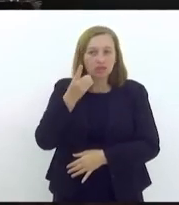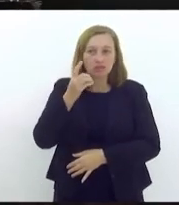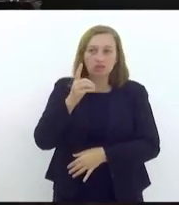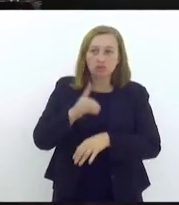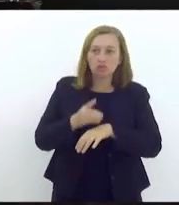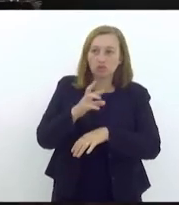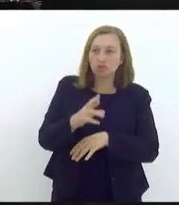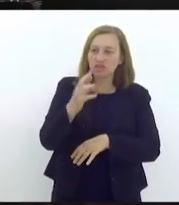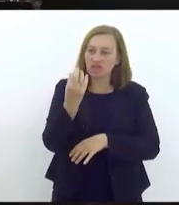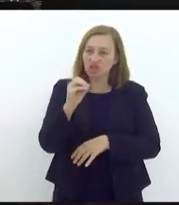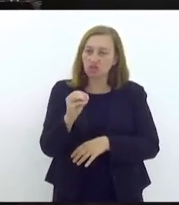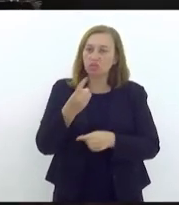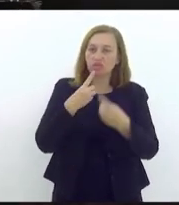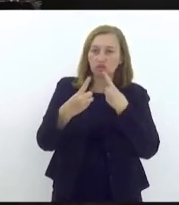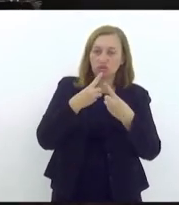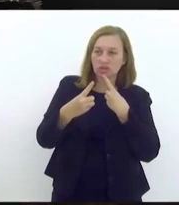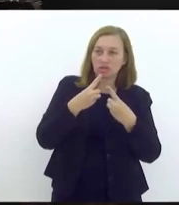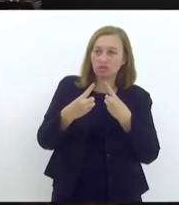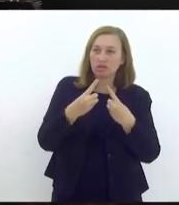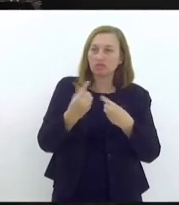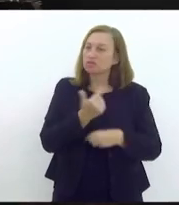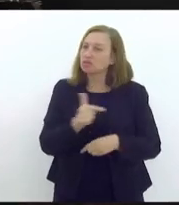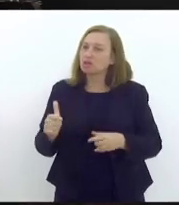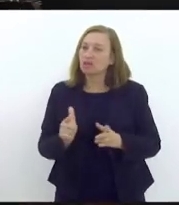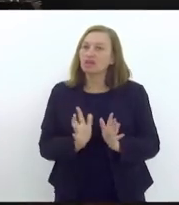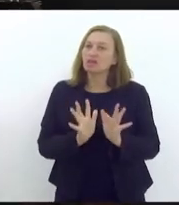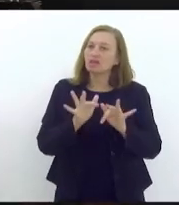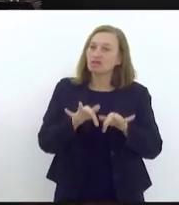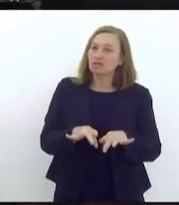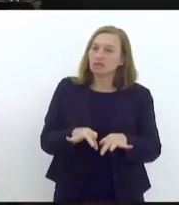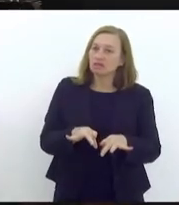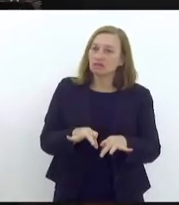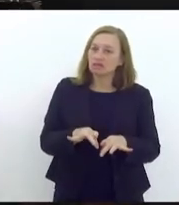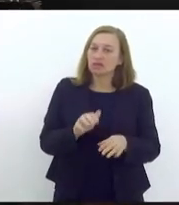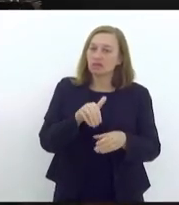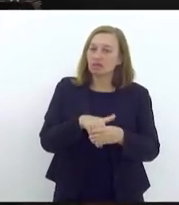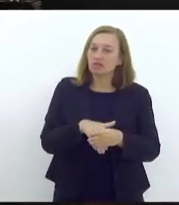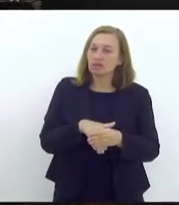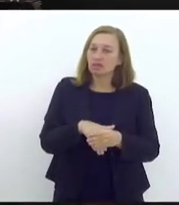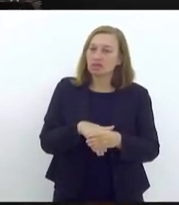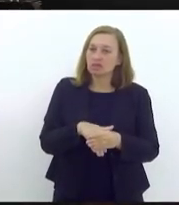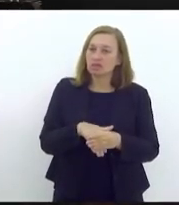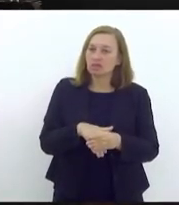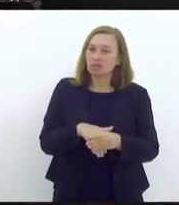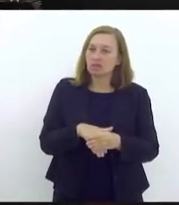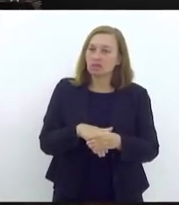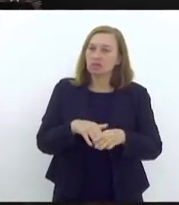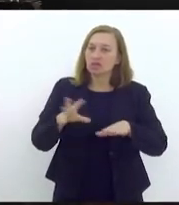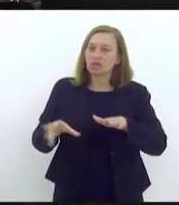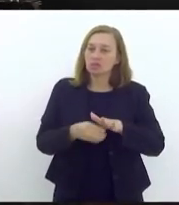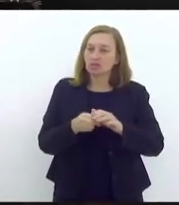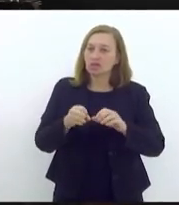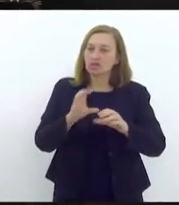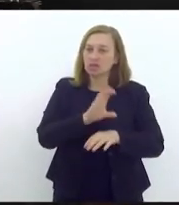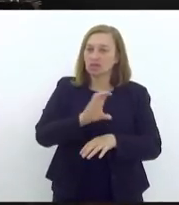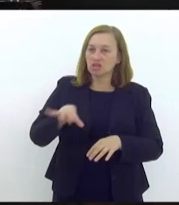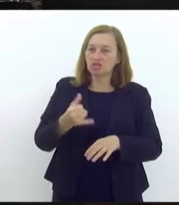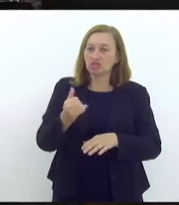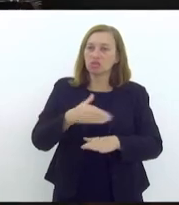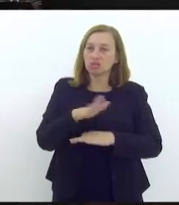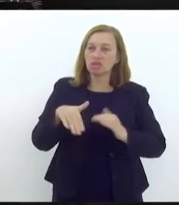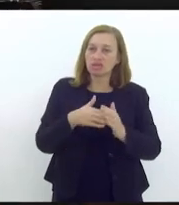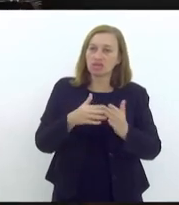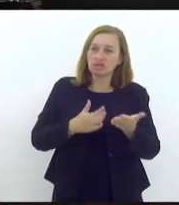Rafael Nobre Ei discussão não havendo Quem Queira discutir em votação as emendas da ccj senhores que aprovam